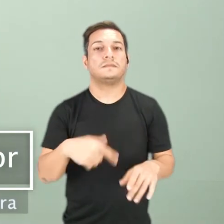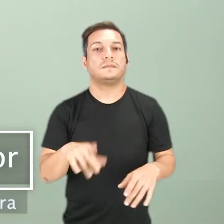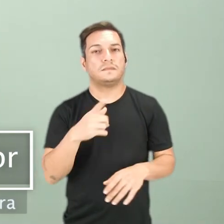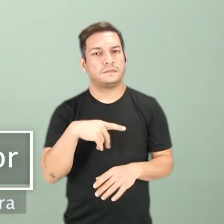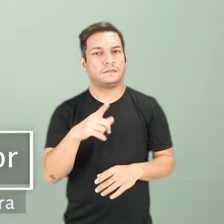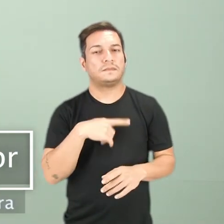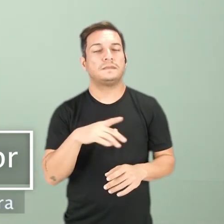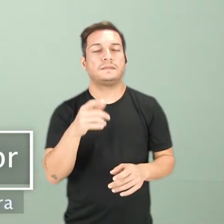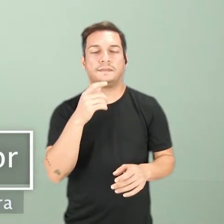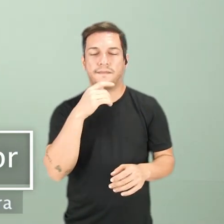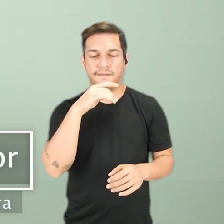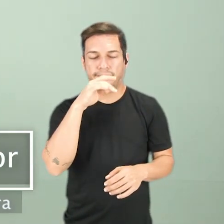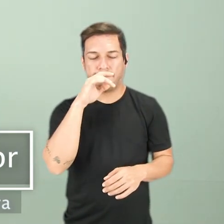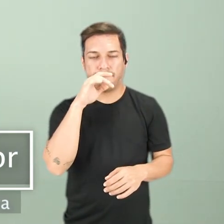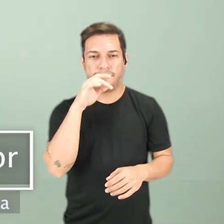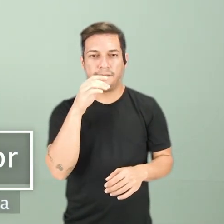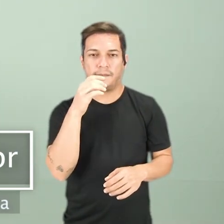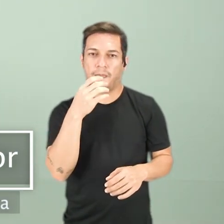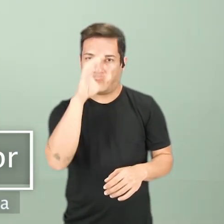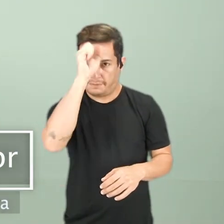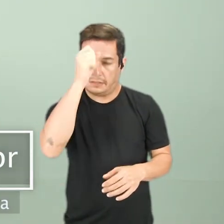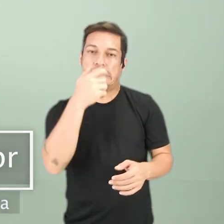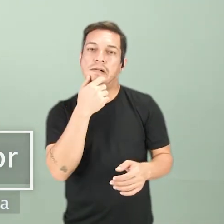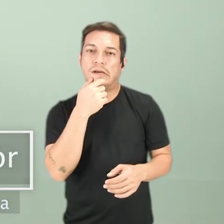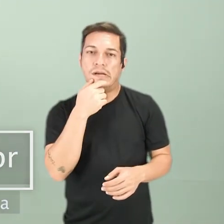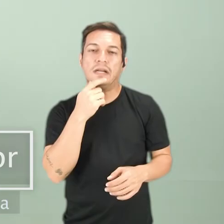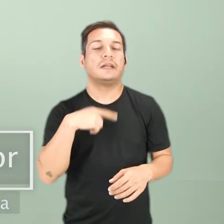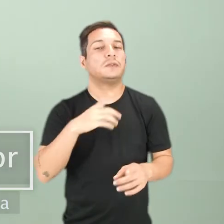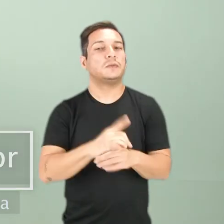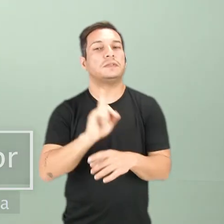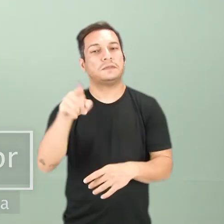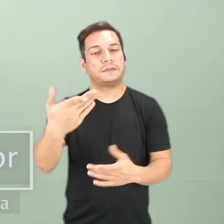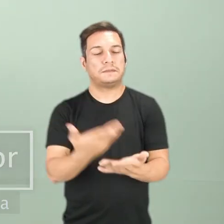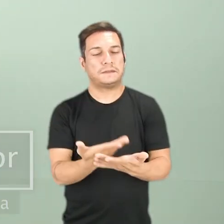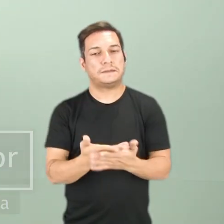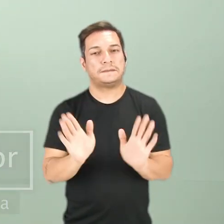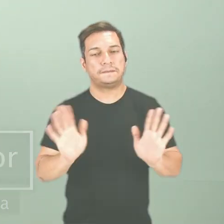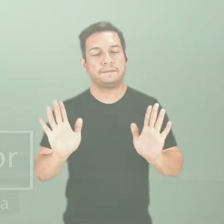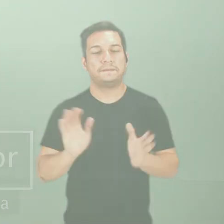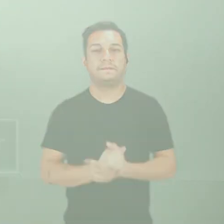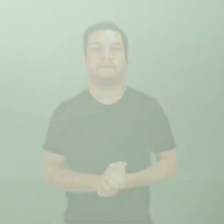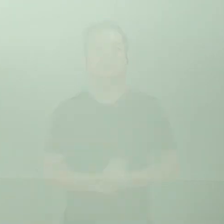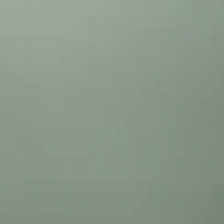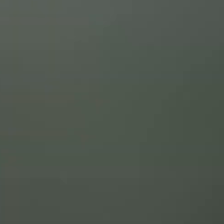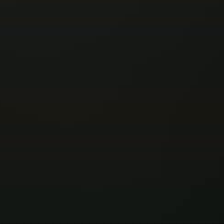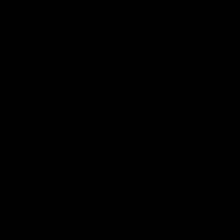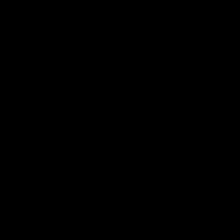estudar, tá? Capriche no inglês e nós nos encontramos na nossa próxima aula.